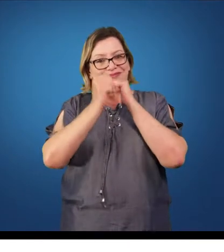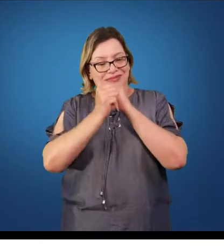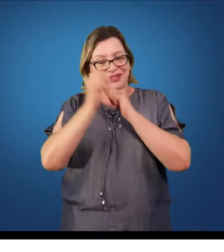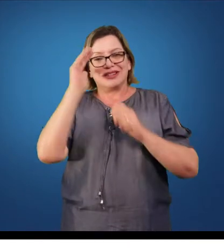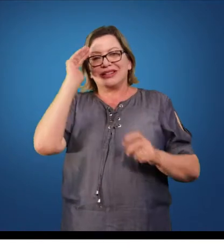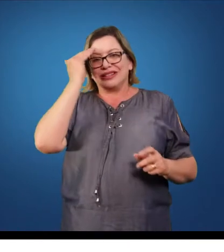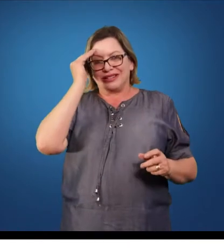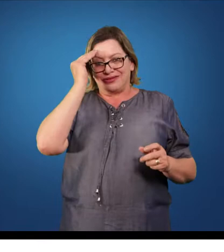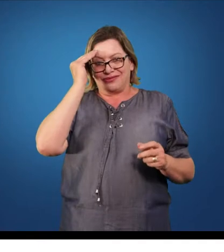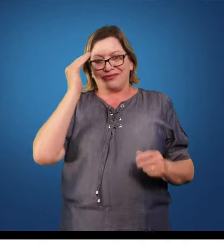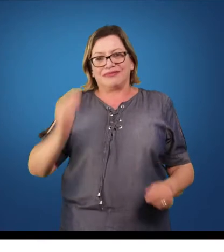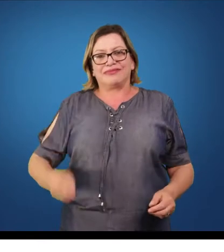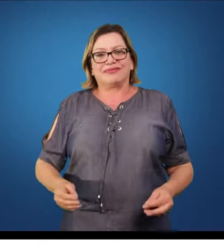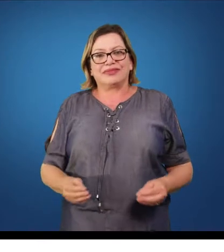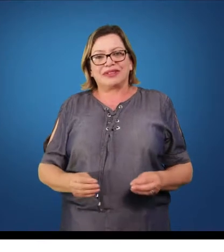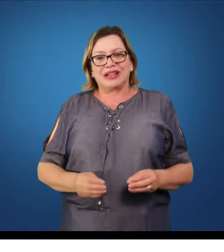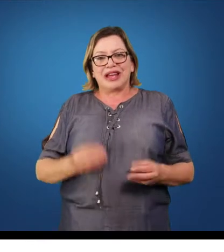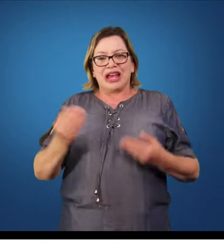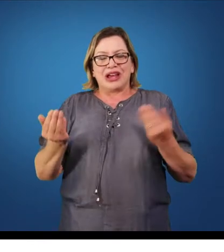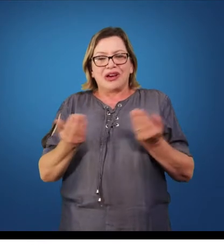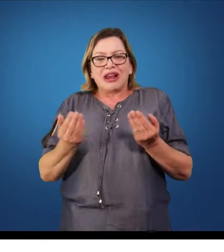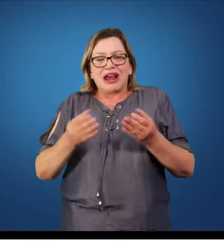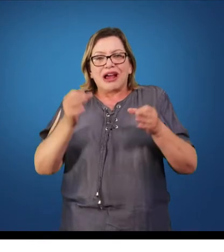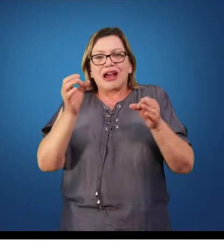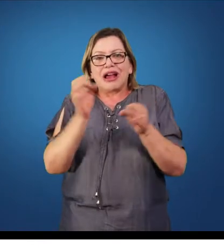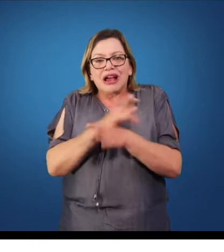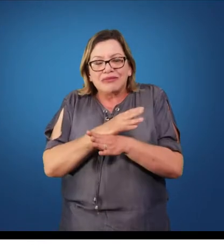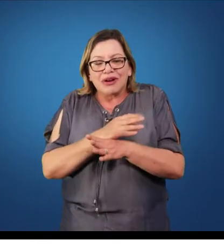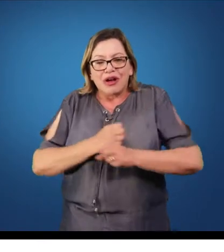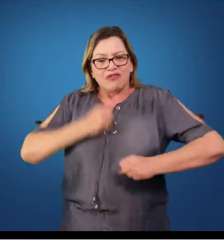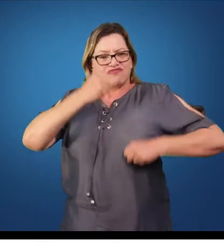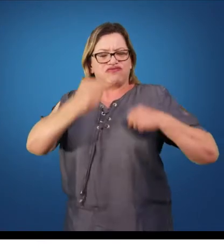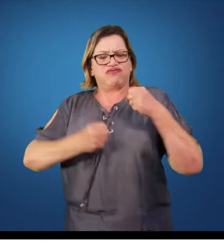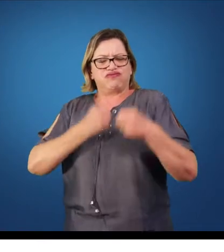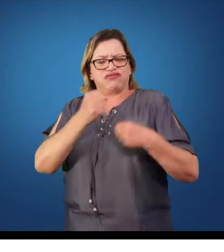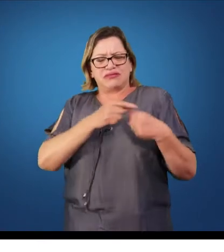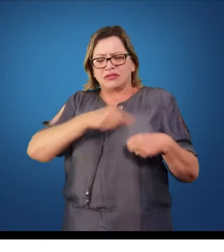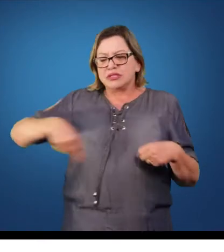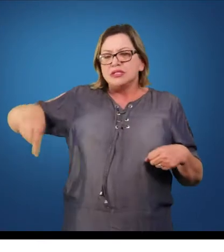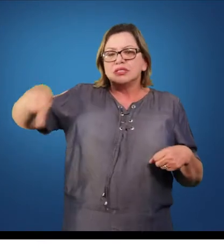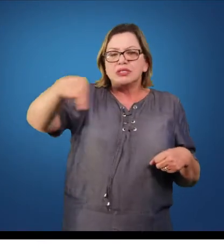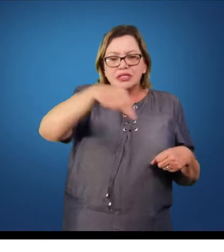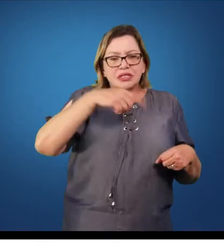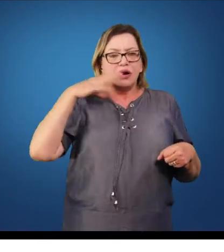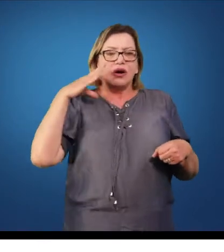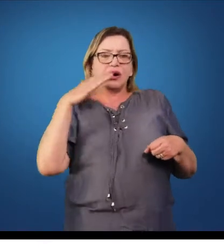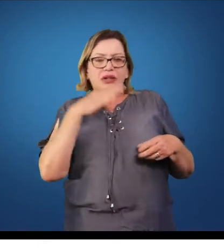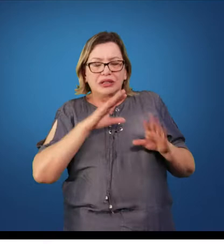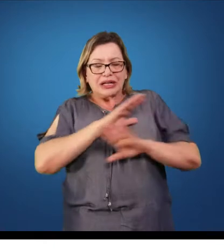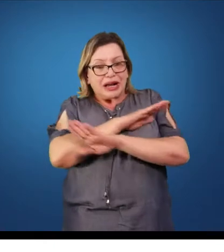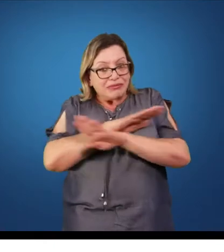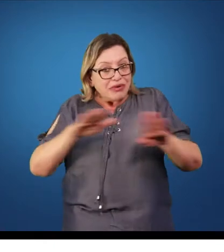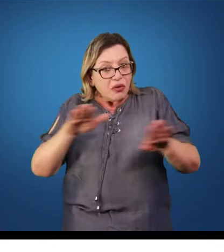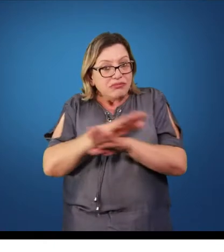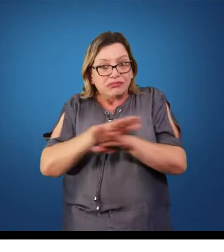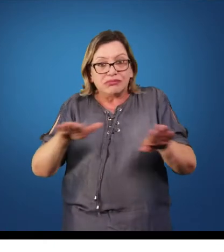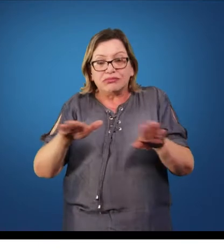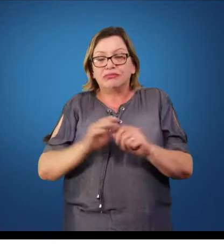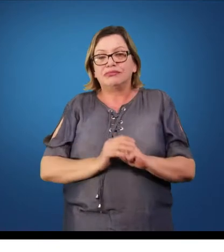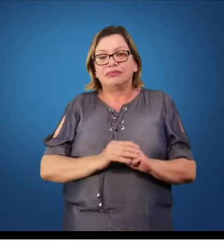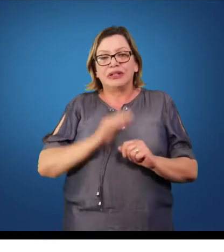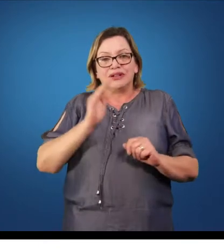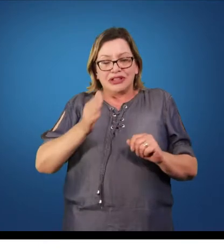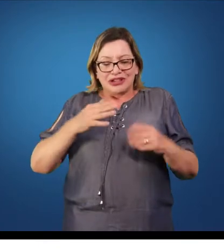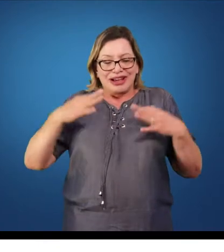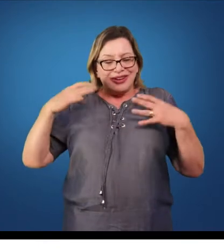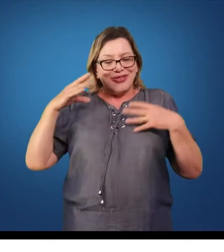Entendido? Acabou aquela coisa de ficar correndo em volta da quadra e tudo mais. Acabou, certo? Você já